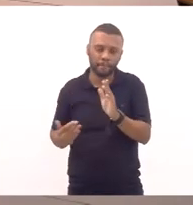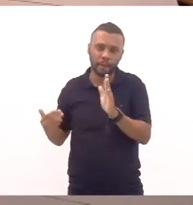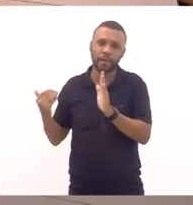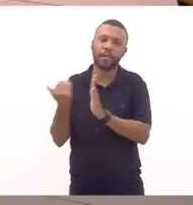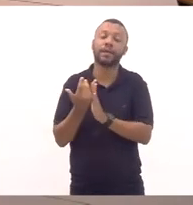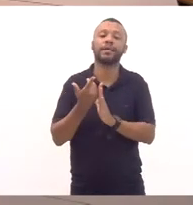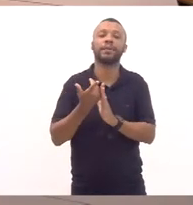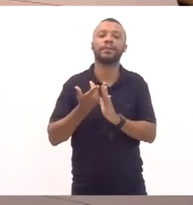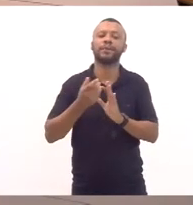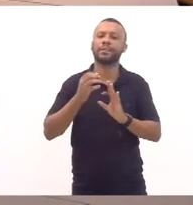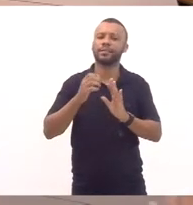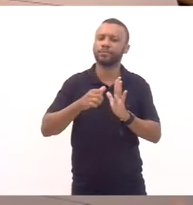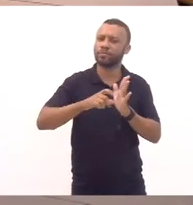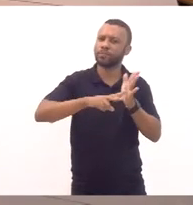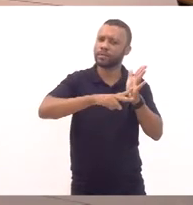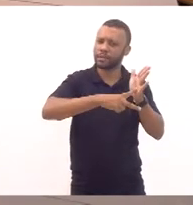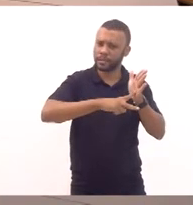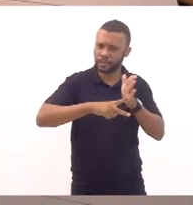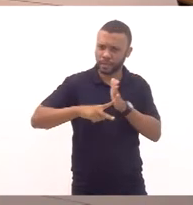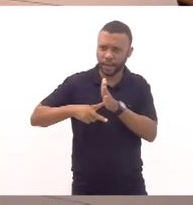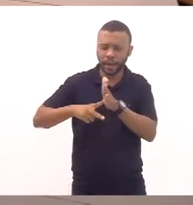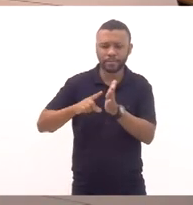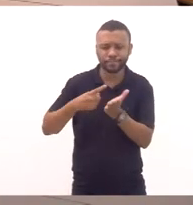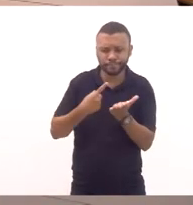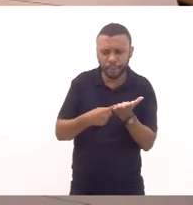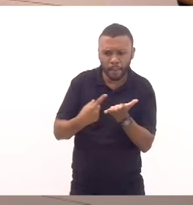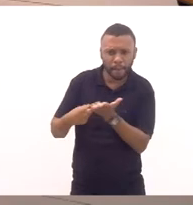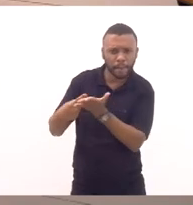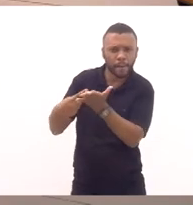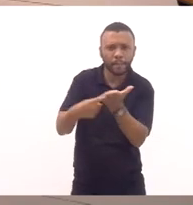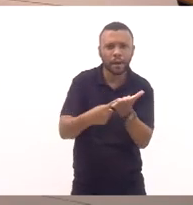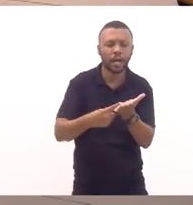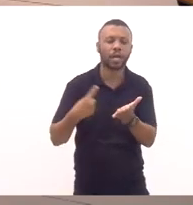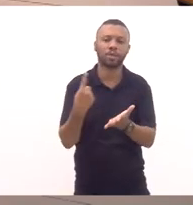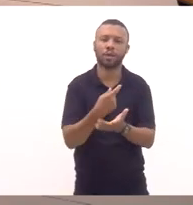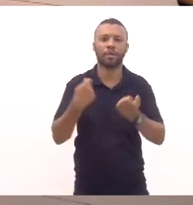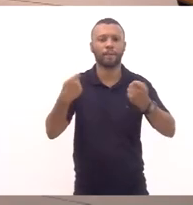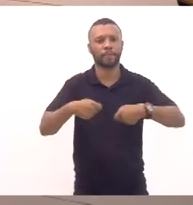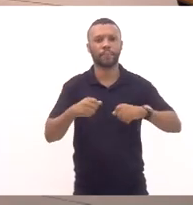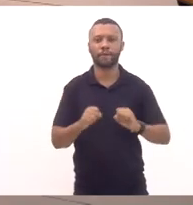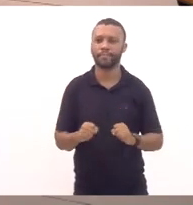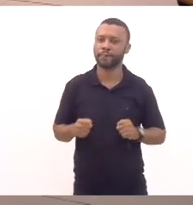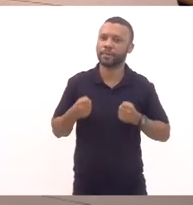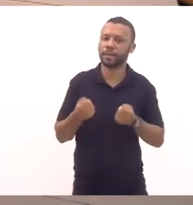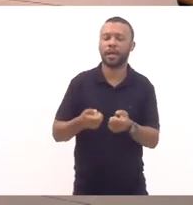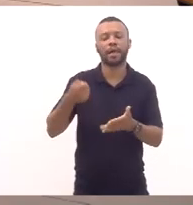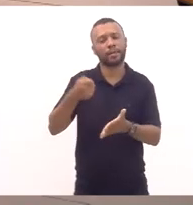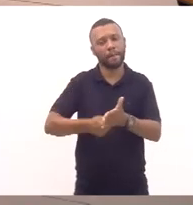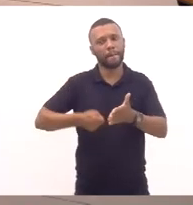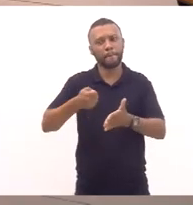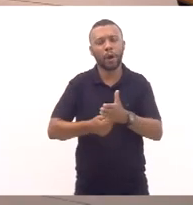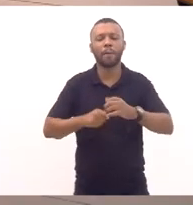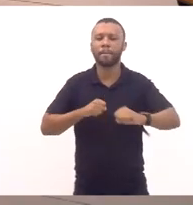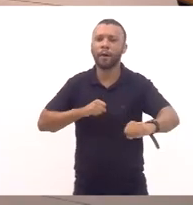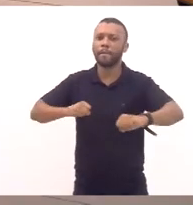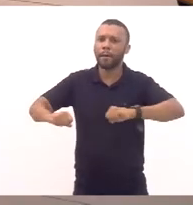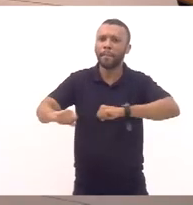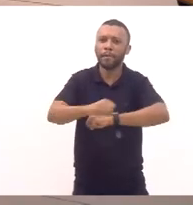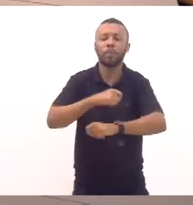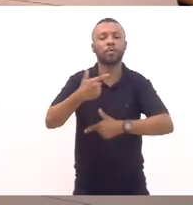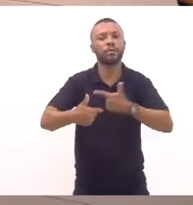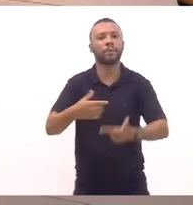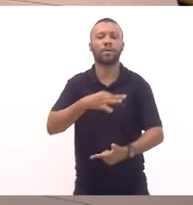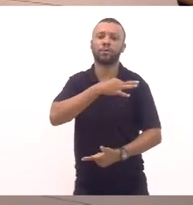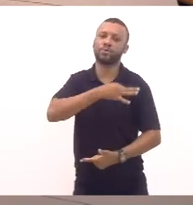organizações sindicais, precisamos fortalecer essa luta do salário digno, do trabalho digno, do trabalho